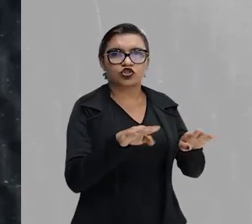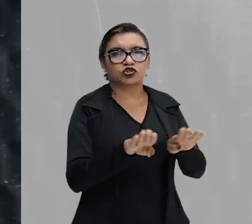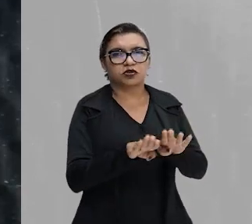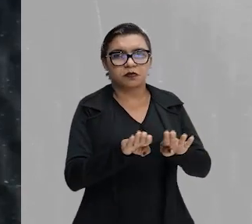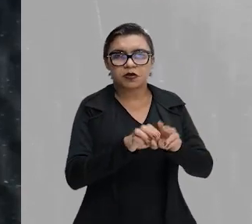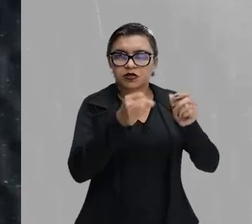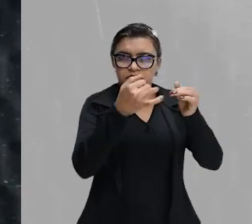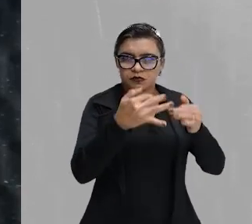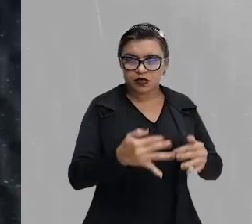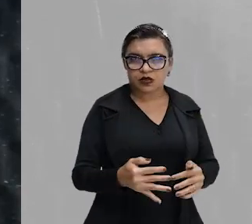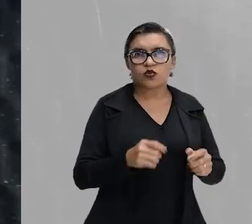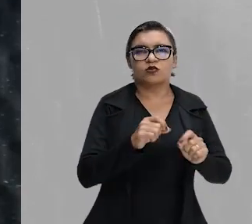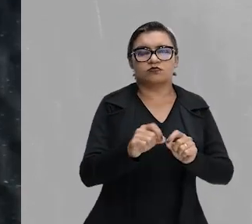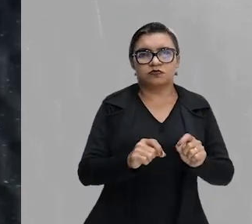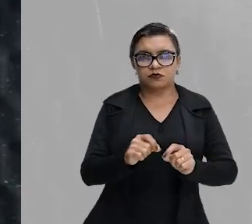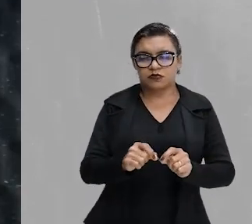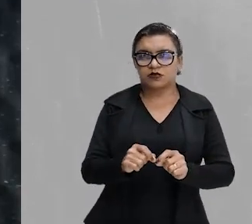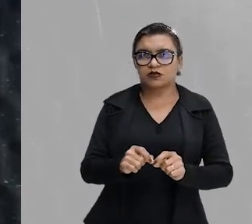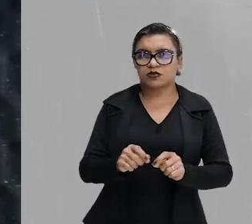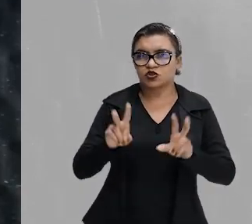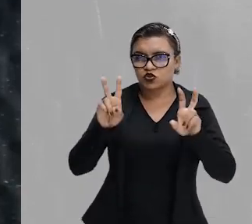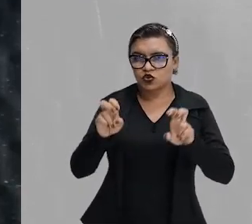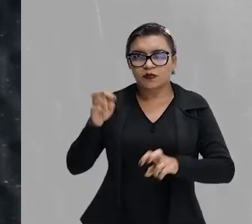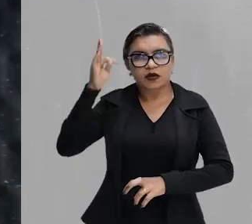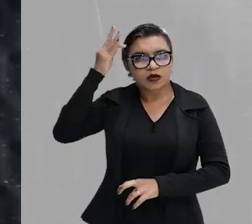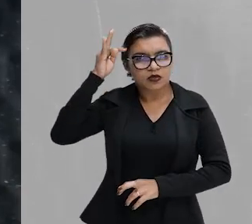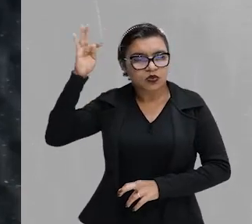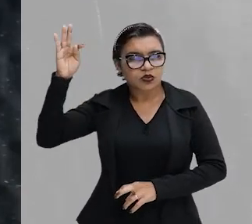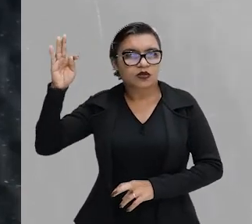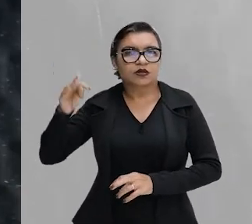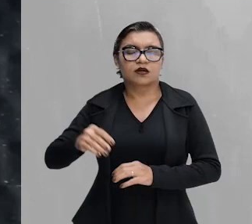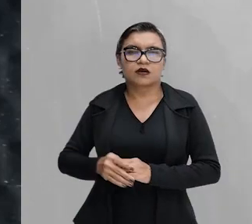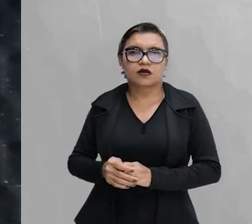tratou isso como um dogma, né? A questão da teoria